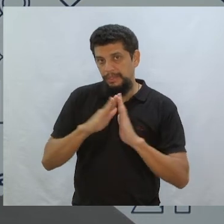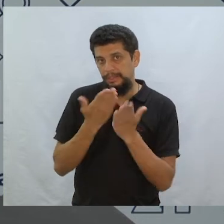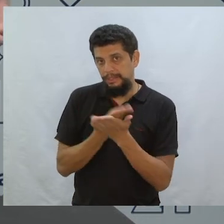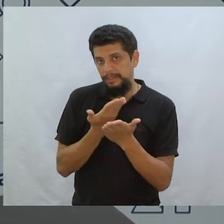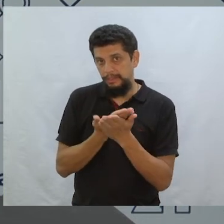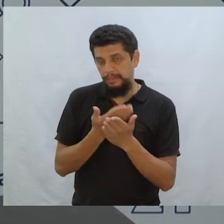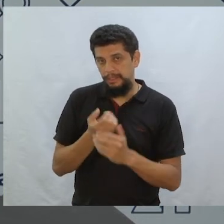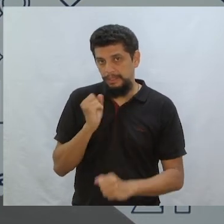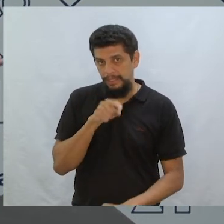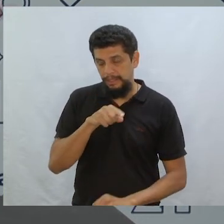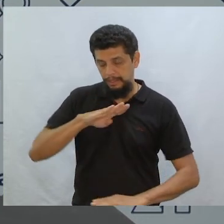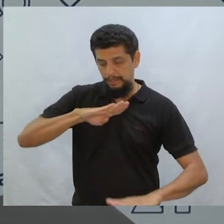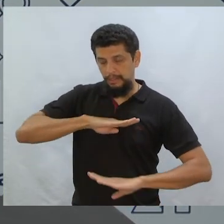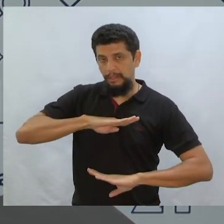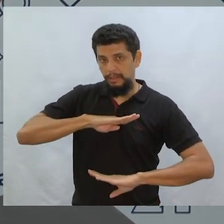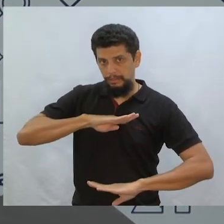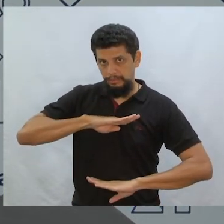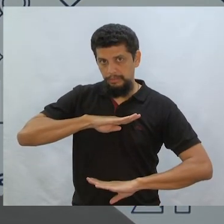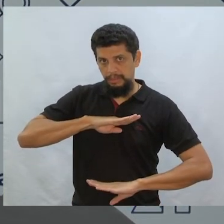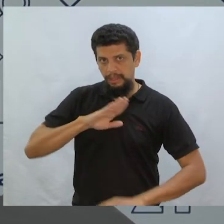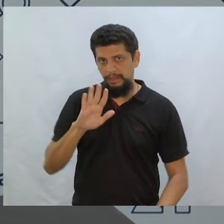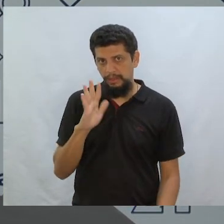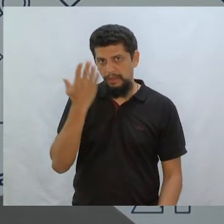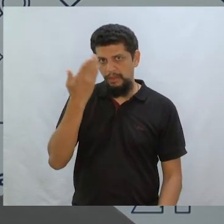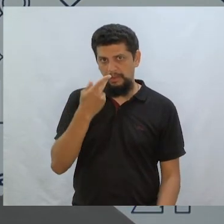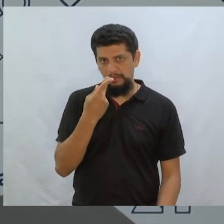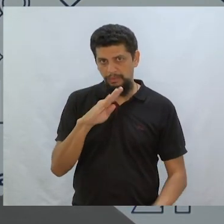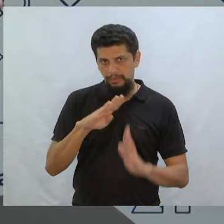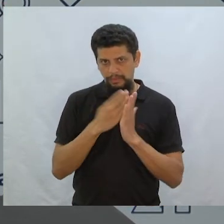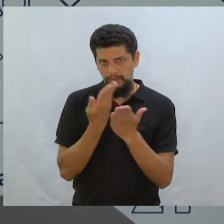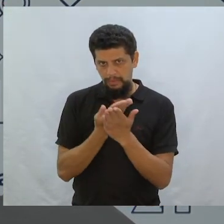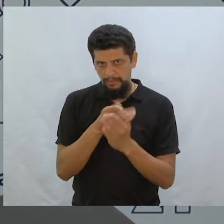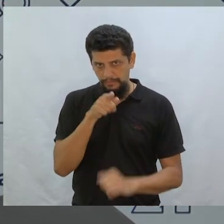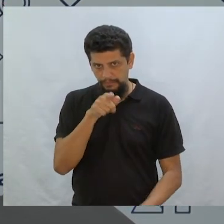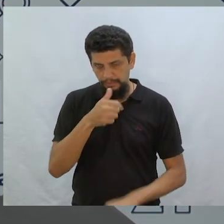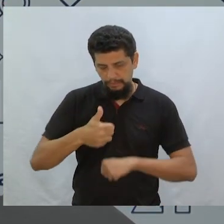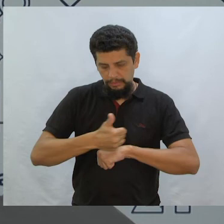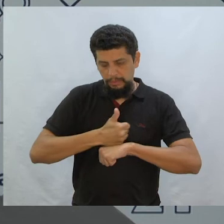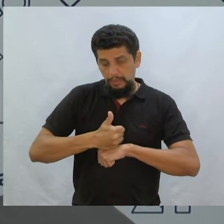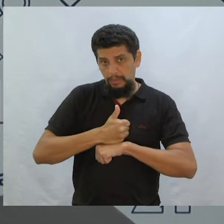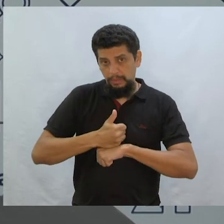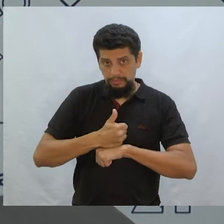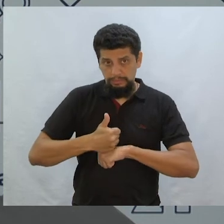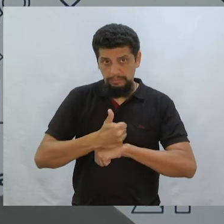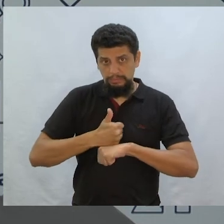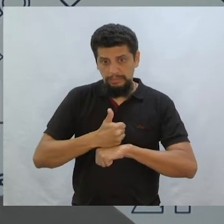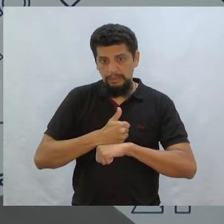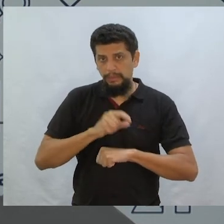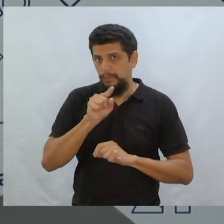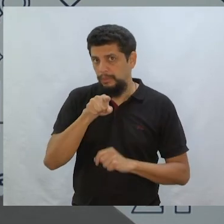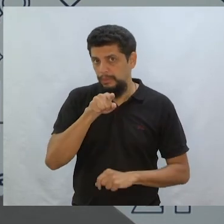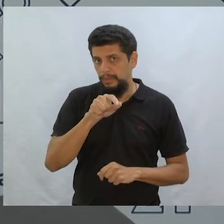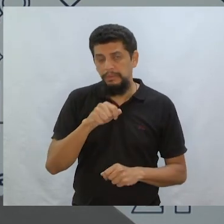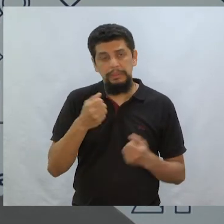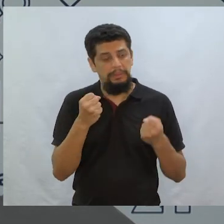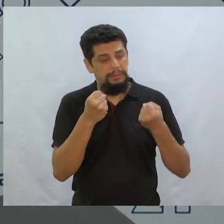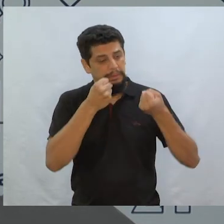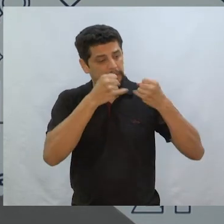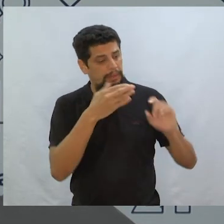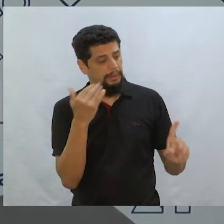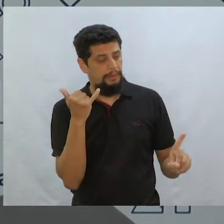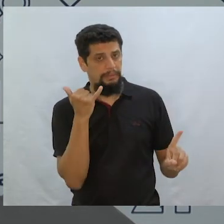nessa situação isso teria acontecido ali na sua escola você como diretor ou diretora o que você